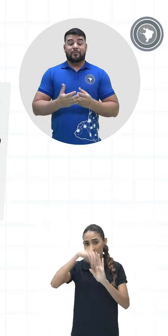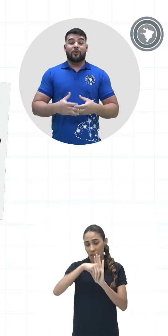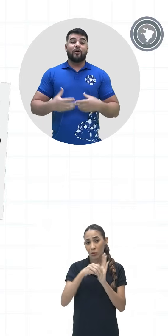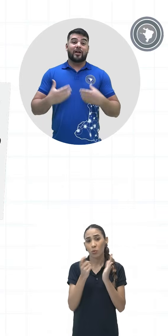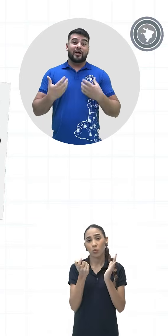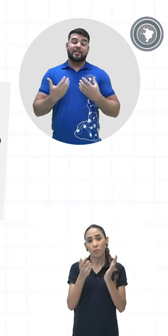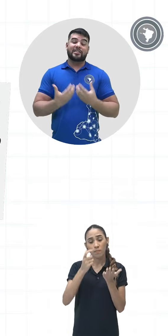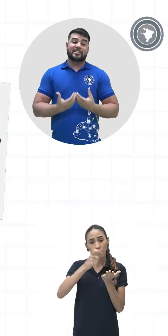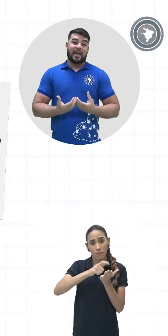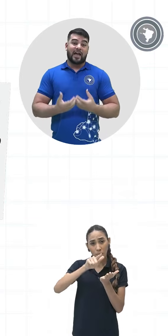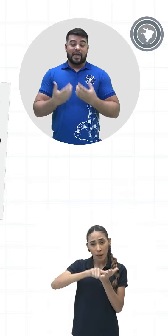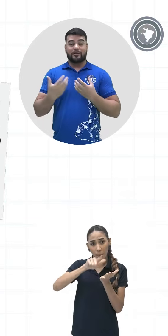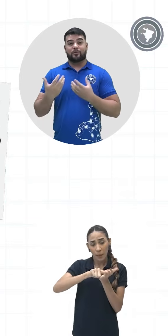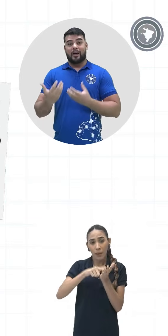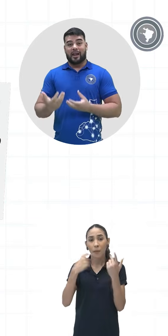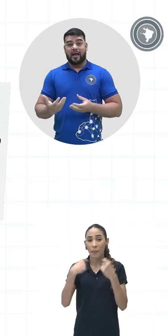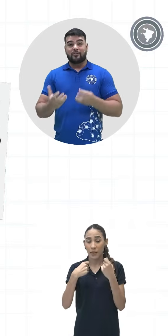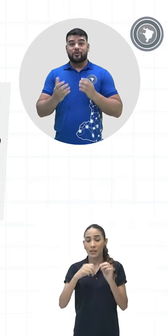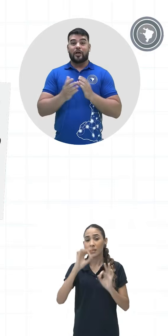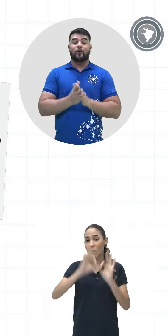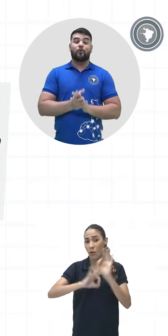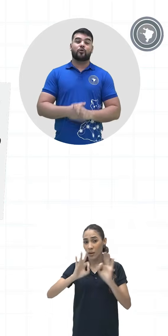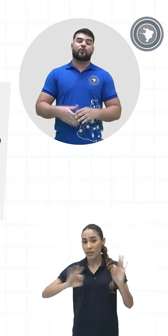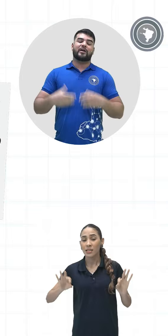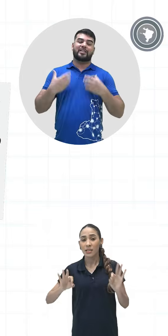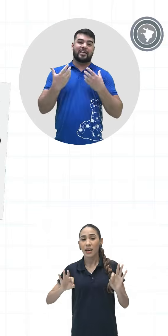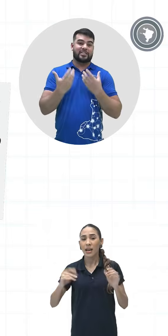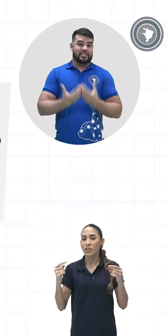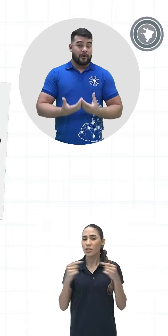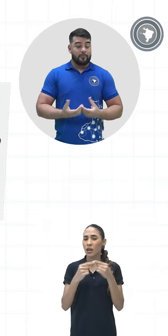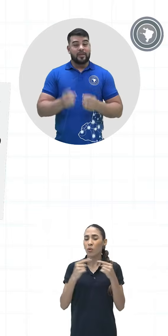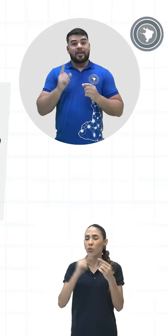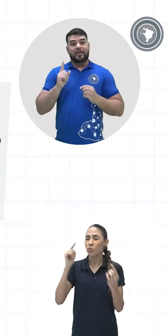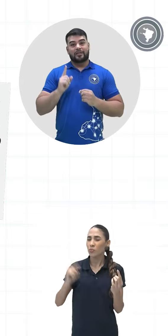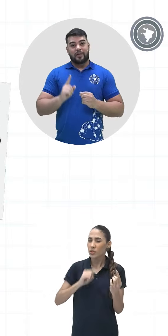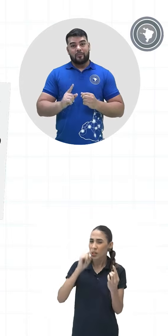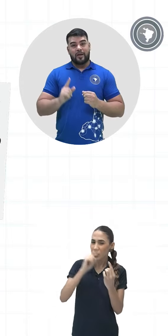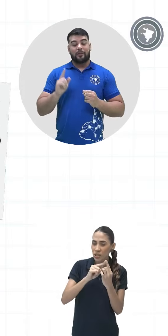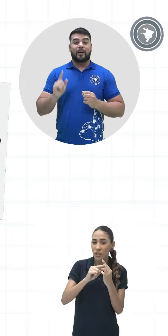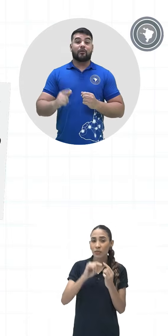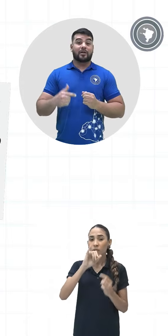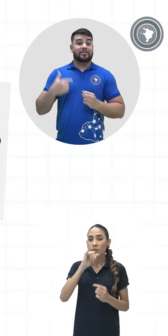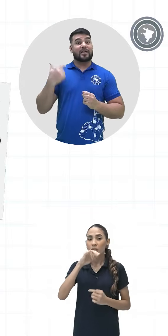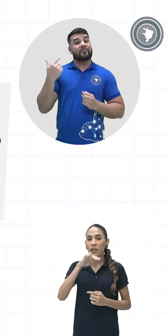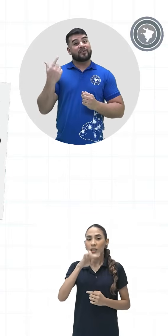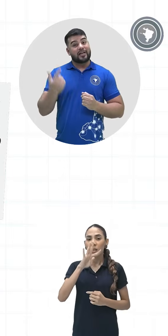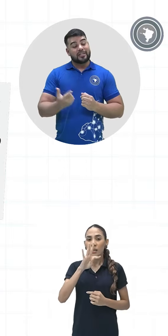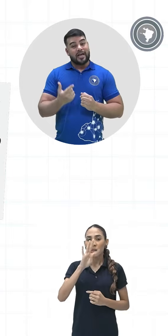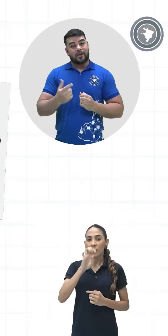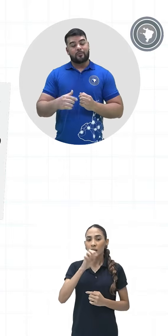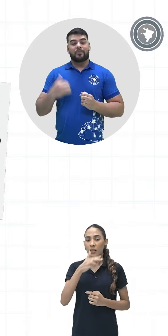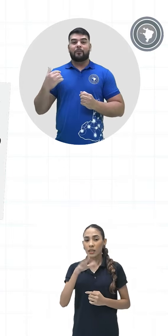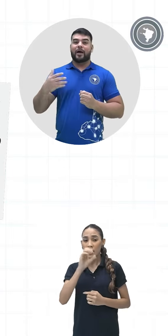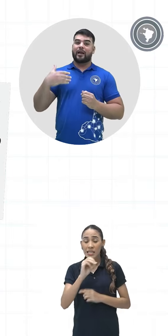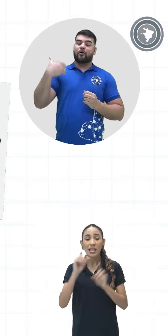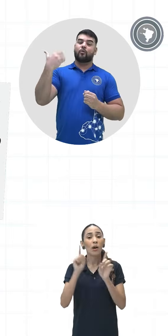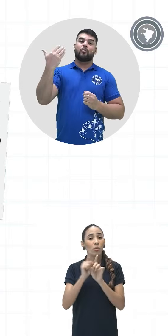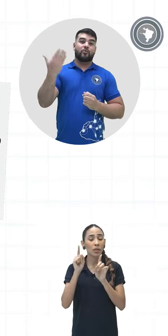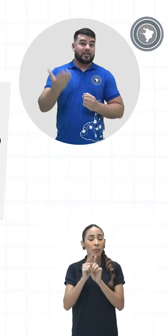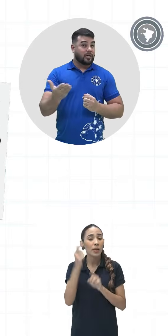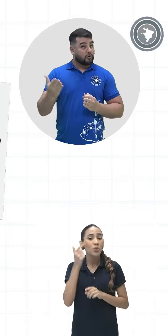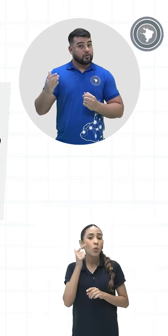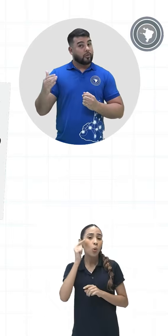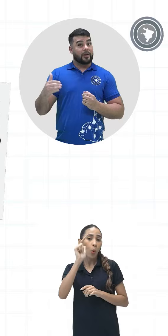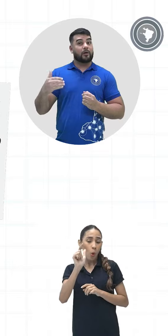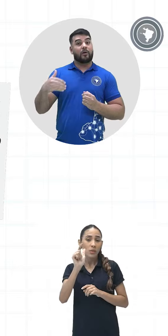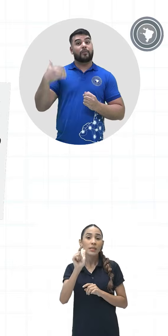tem que saber organizar essas palavras de acordo com a intenção e também para alcançar a finalidade para com